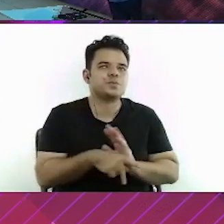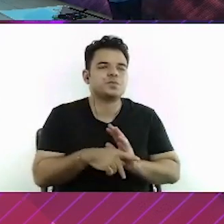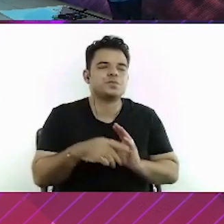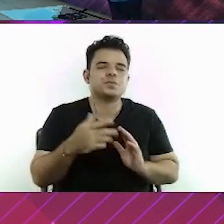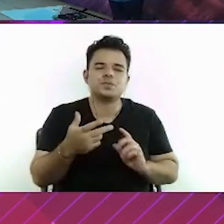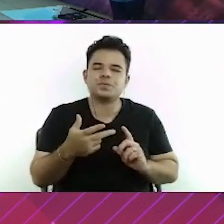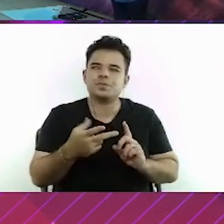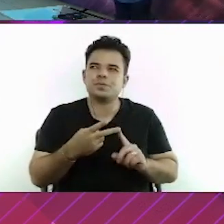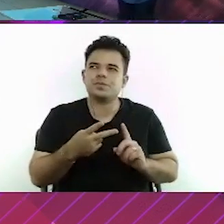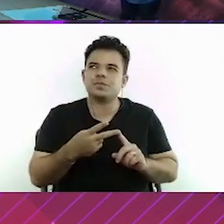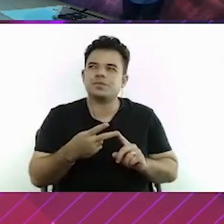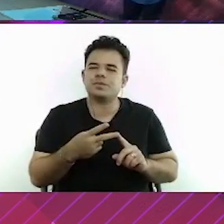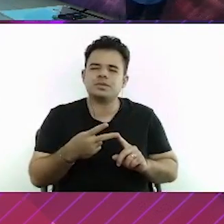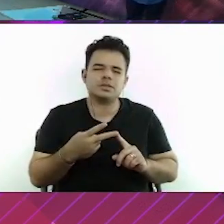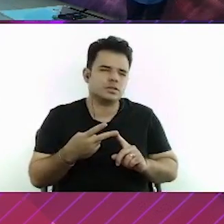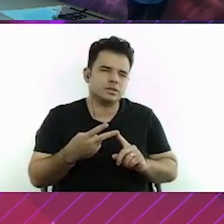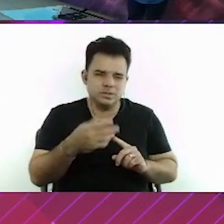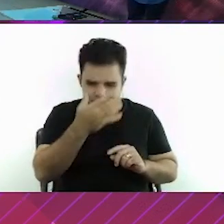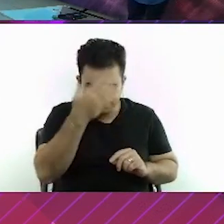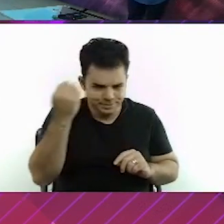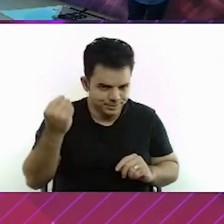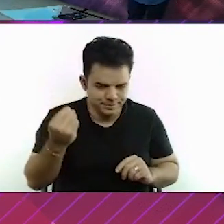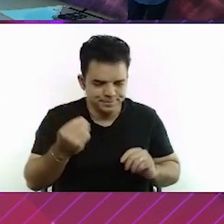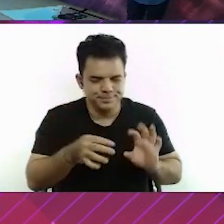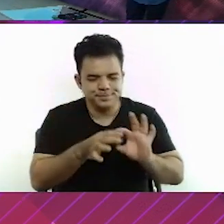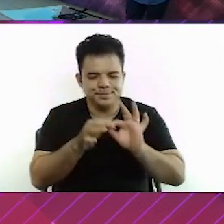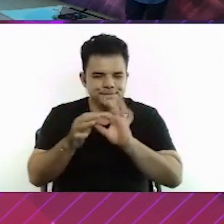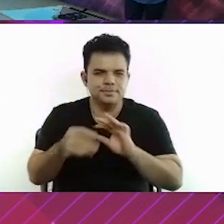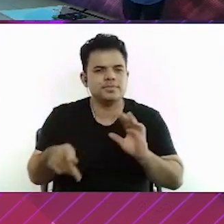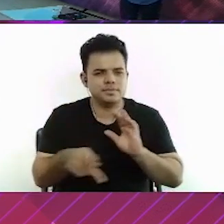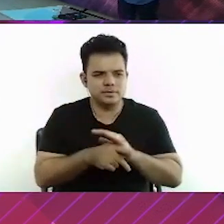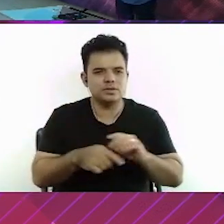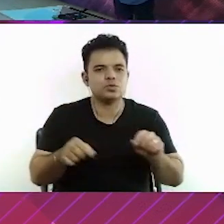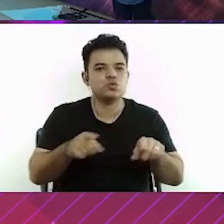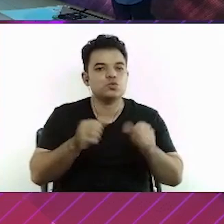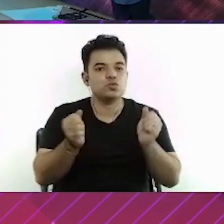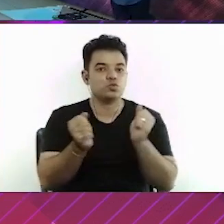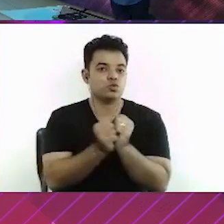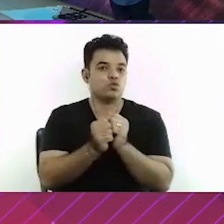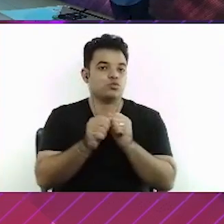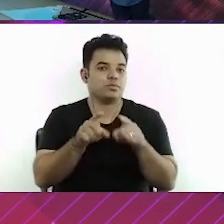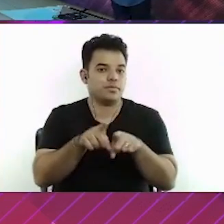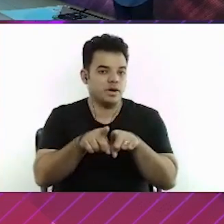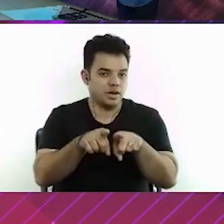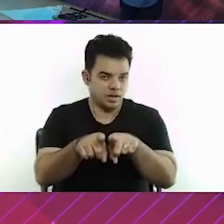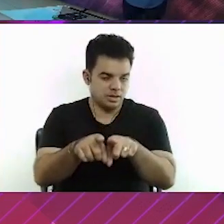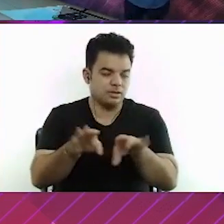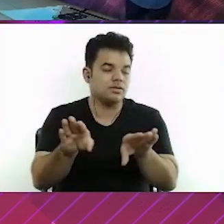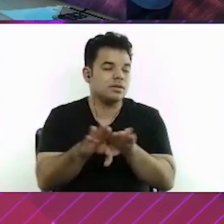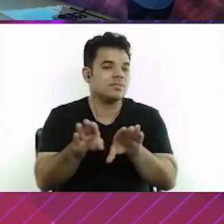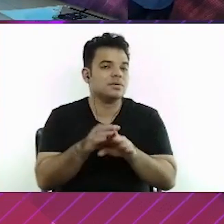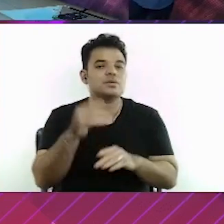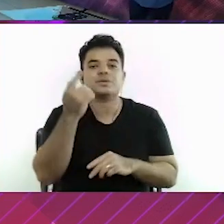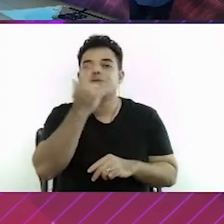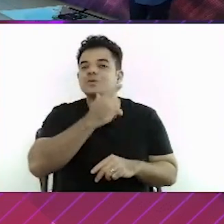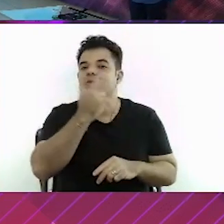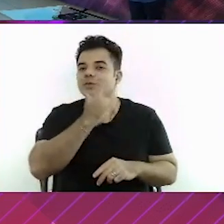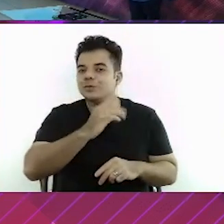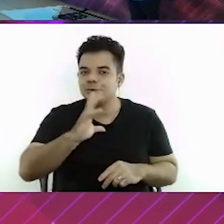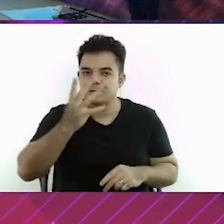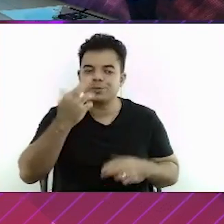esqueci o conceito, mas enfim, deu para entender. Executa em paralelo. Enquanto você está consumindo, se a conexão cair,